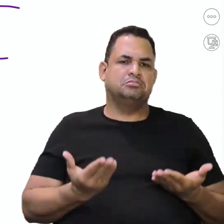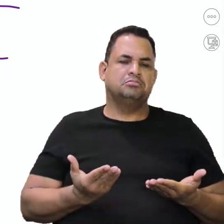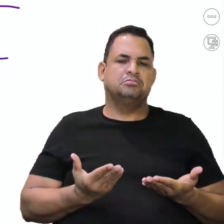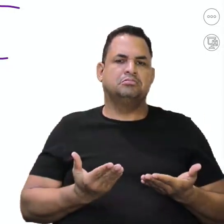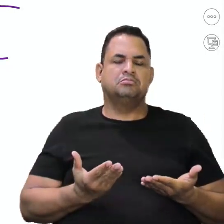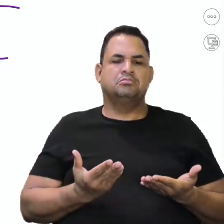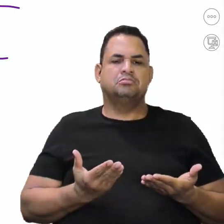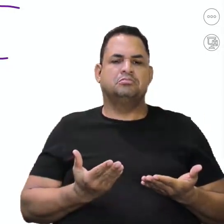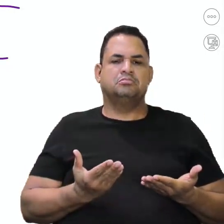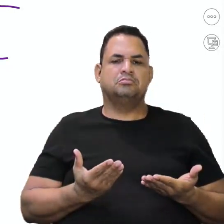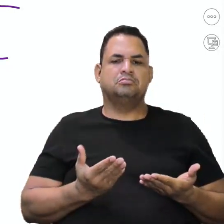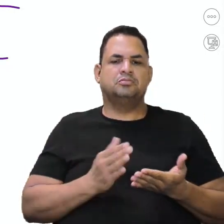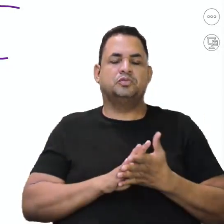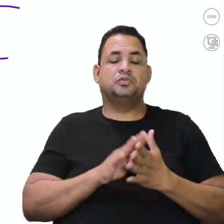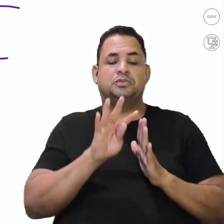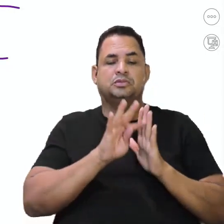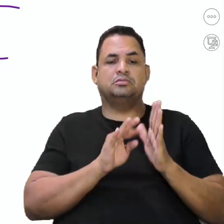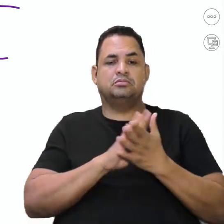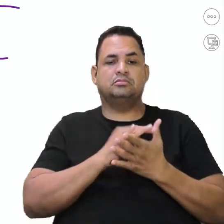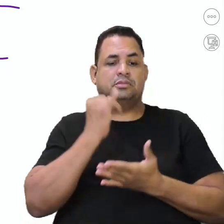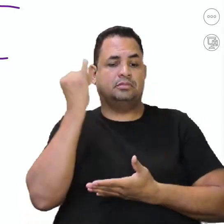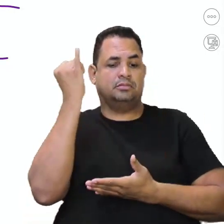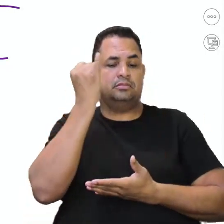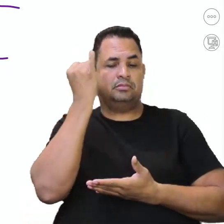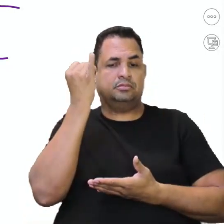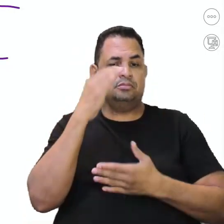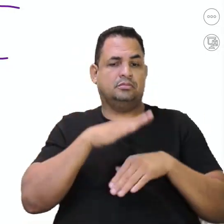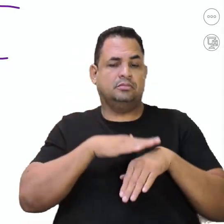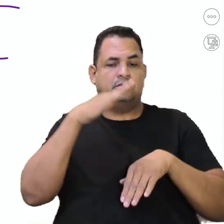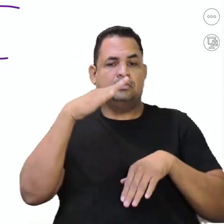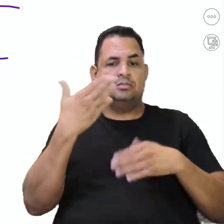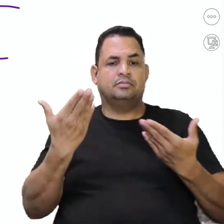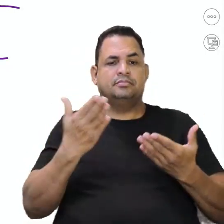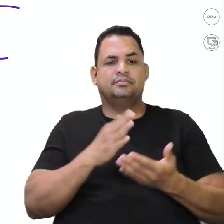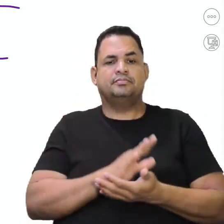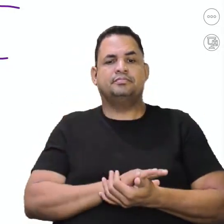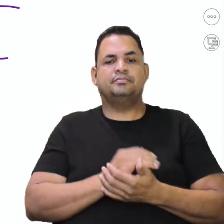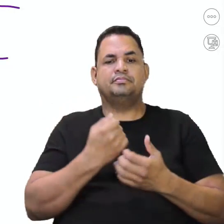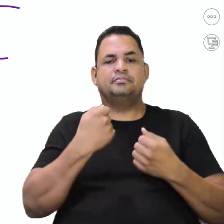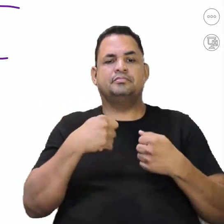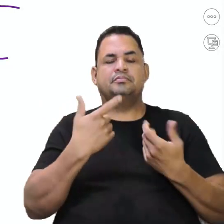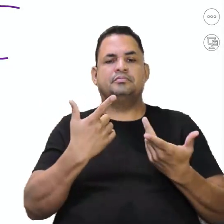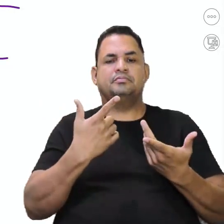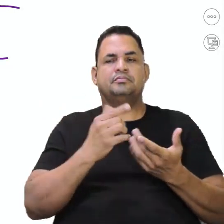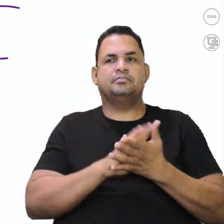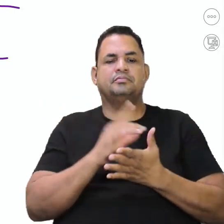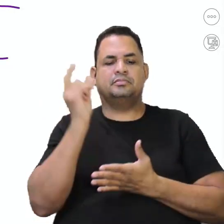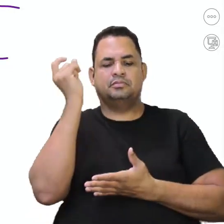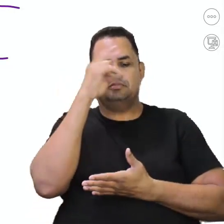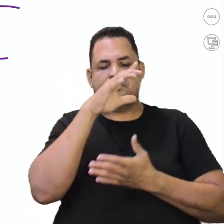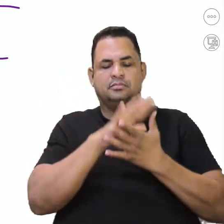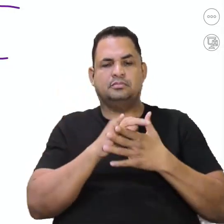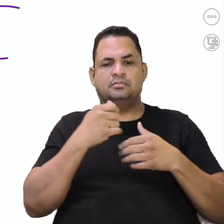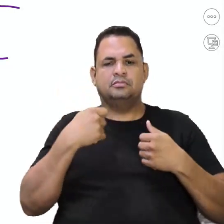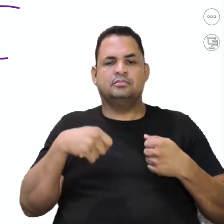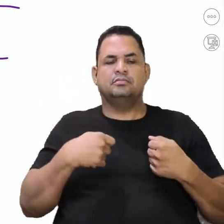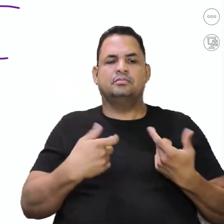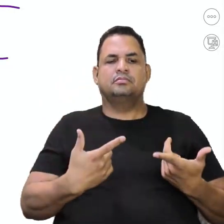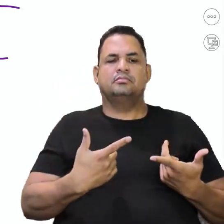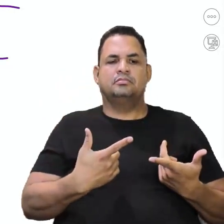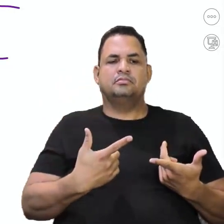texto é muito mais importante. Nesse que os textos são muito mais importantes, eles só podem ser considerados mais difíceis, porque você